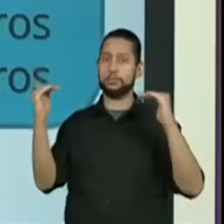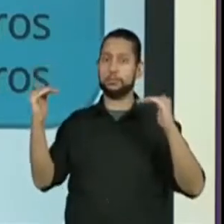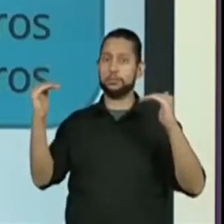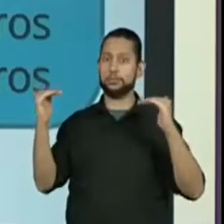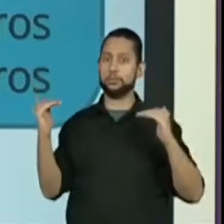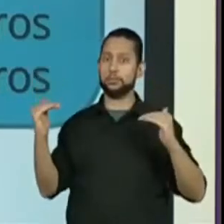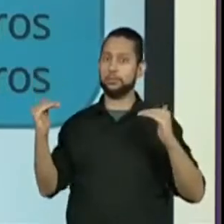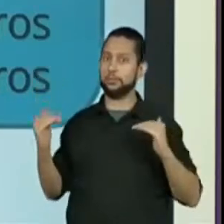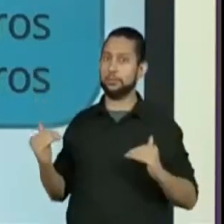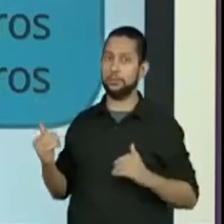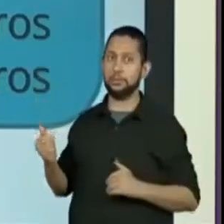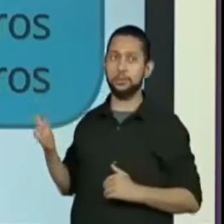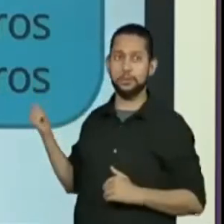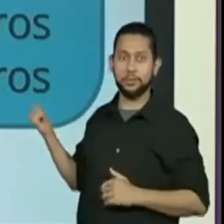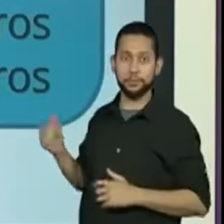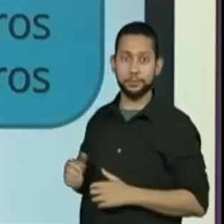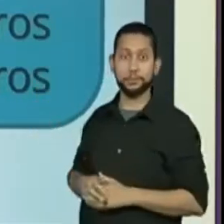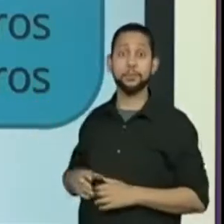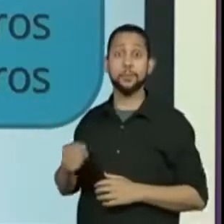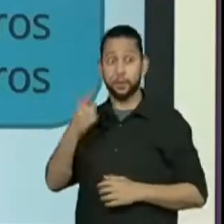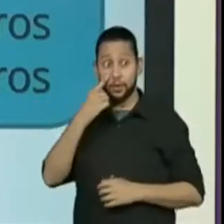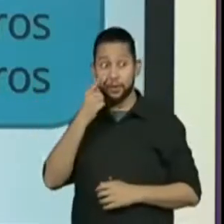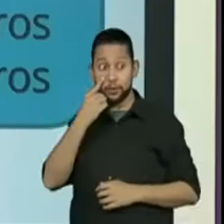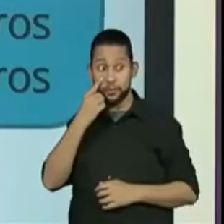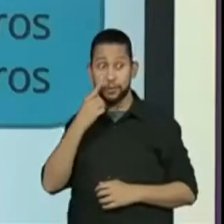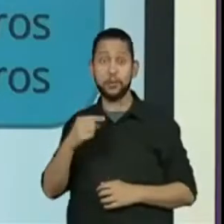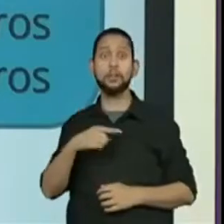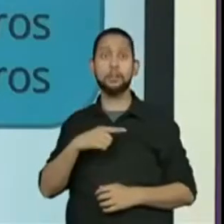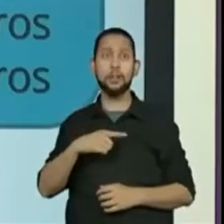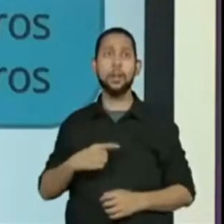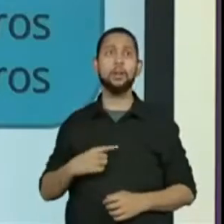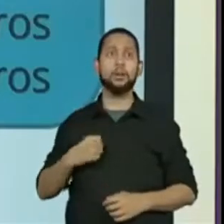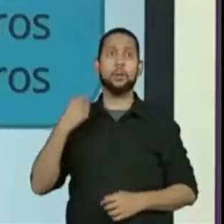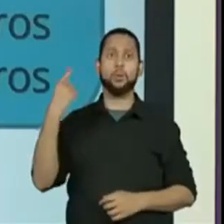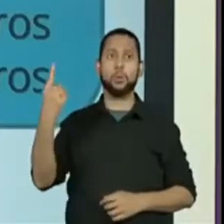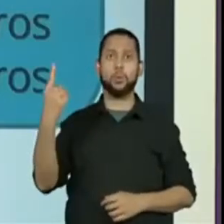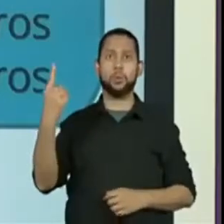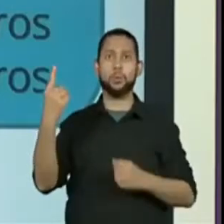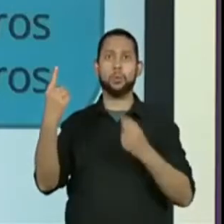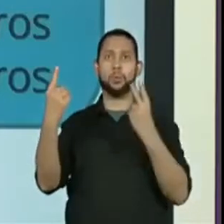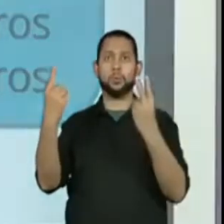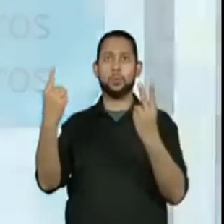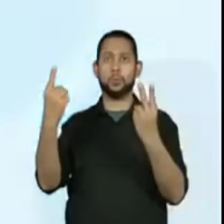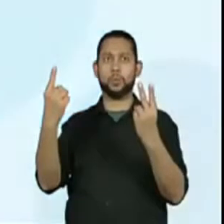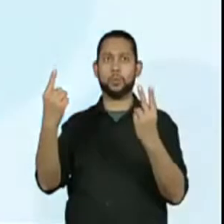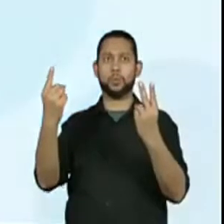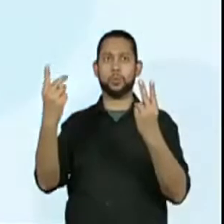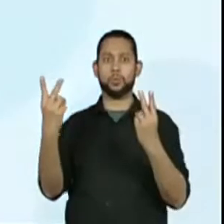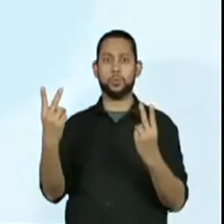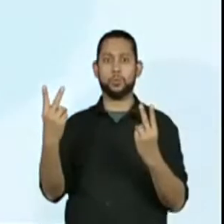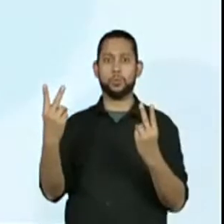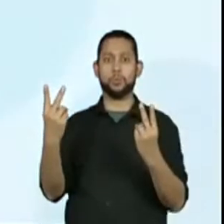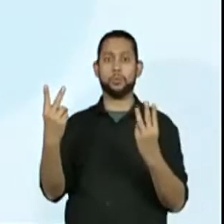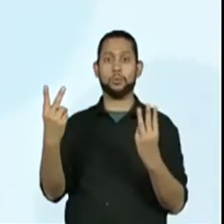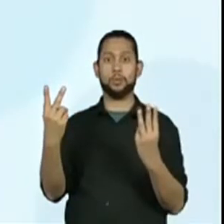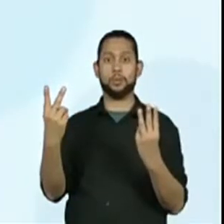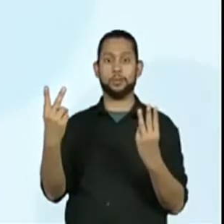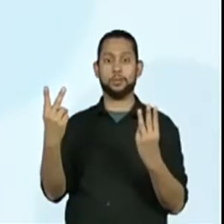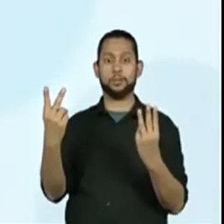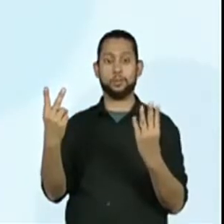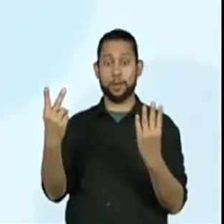linhas, do lado direito aí da setinha, a gente vai aumentando de